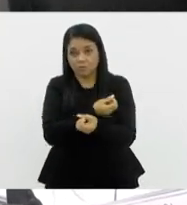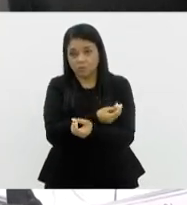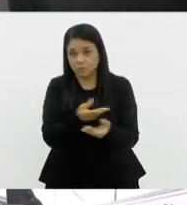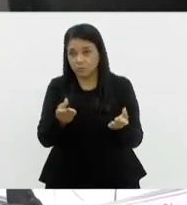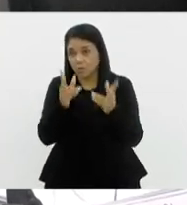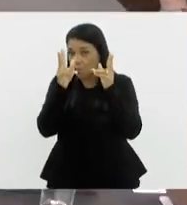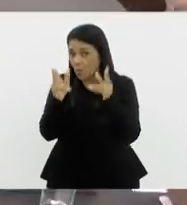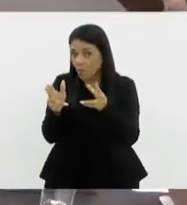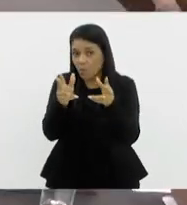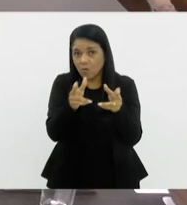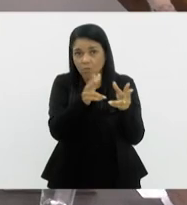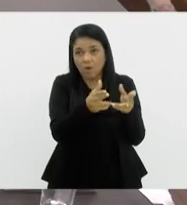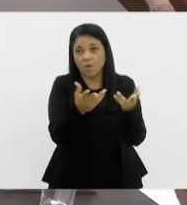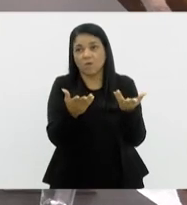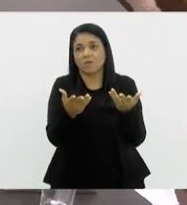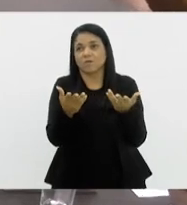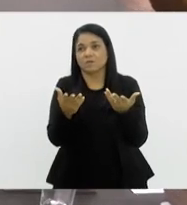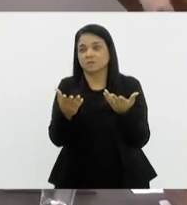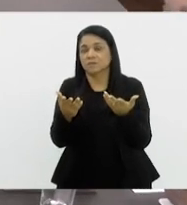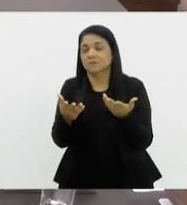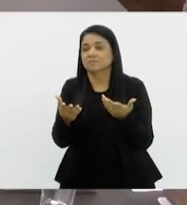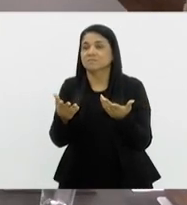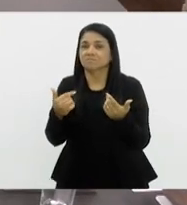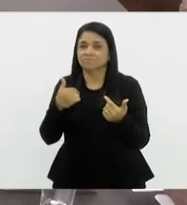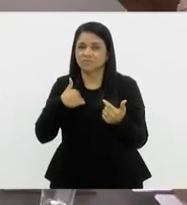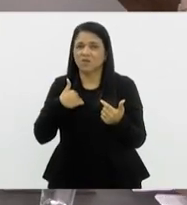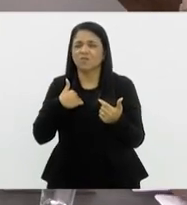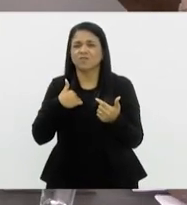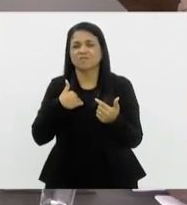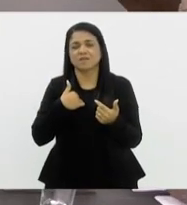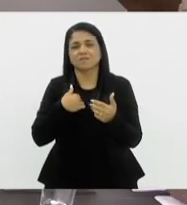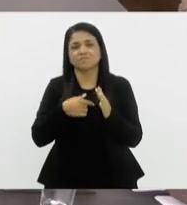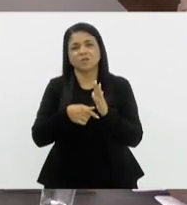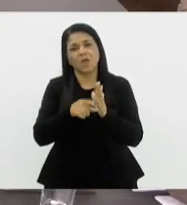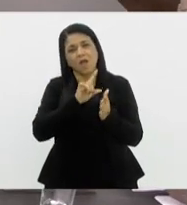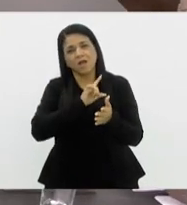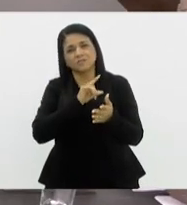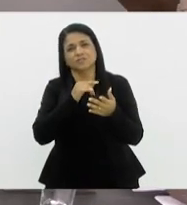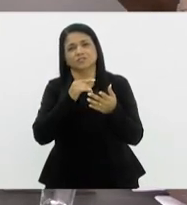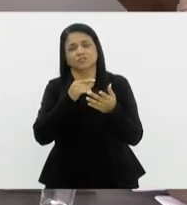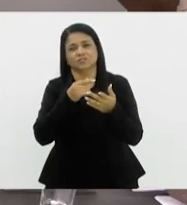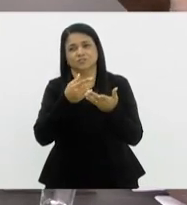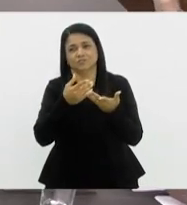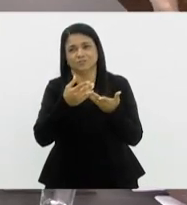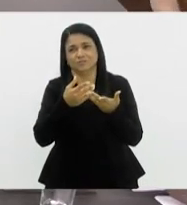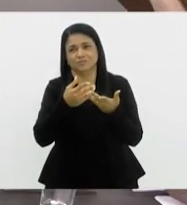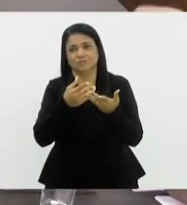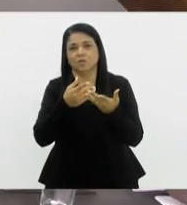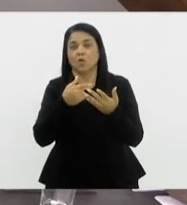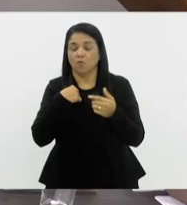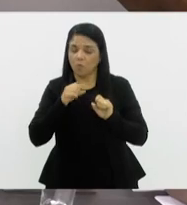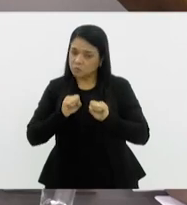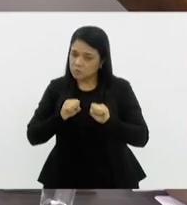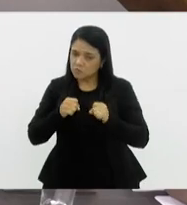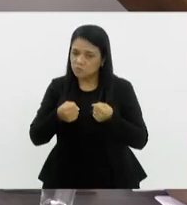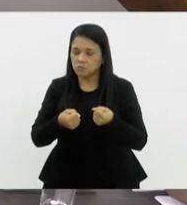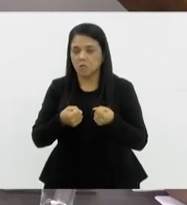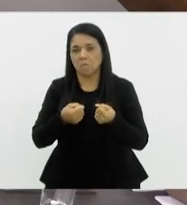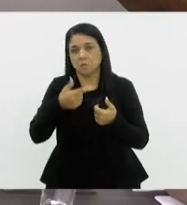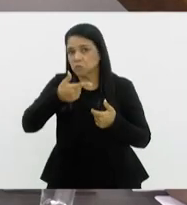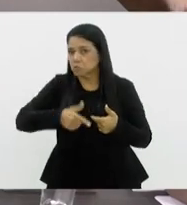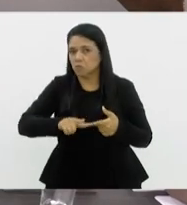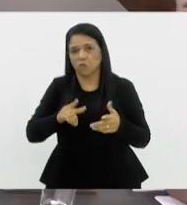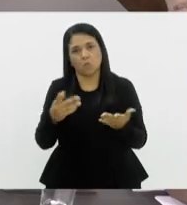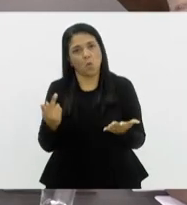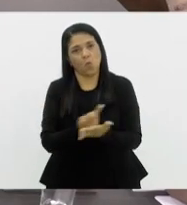colegas. Modificado o parecer e a gente fica com a versão anterior. Eu vou me esmerar para que não aconteça mais isso e a gente tenha um